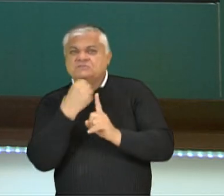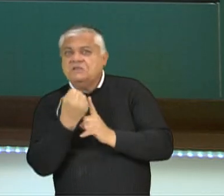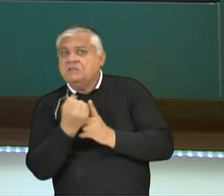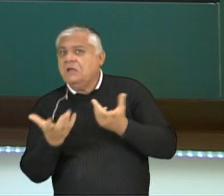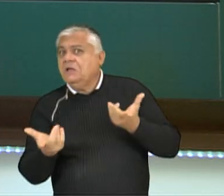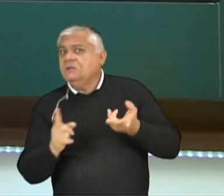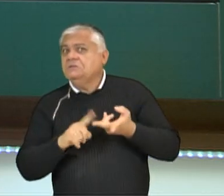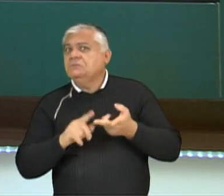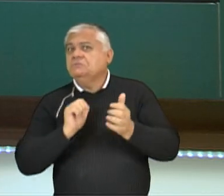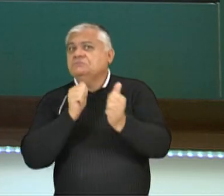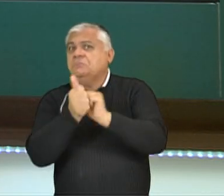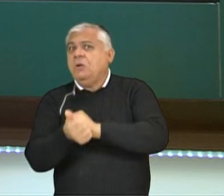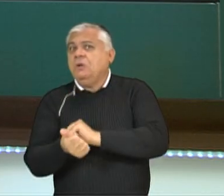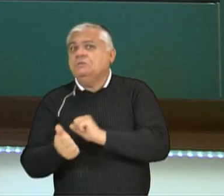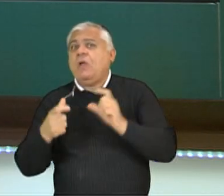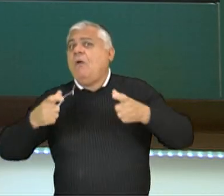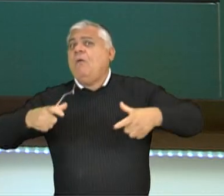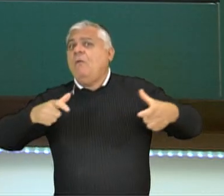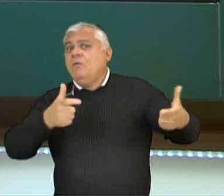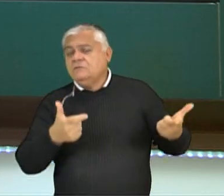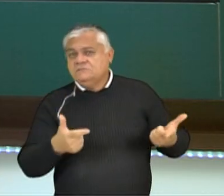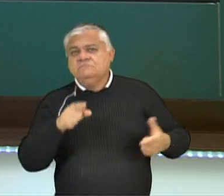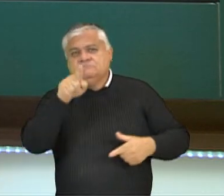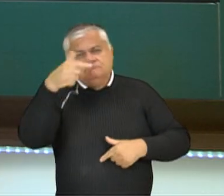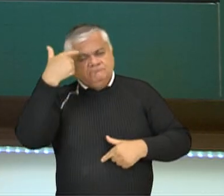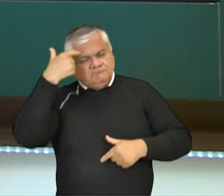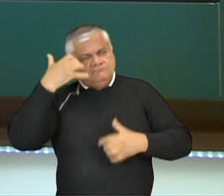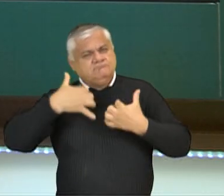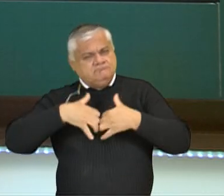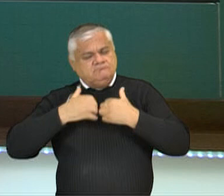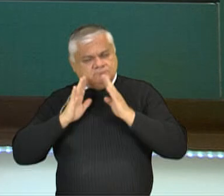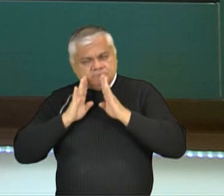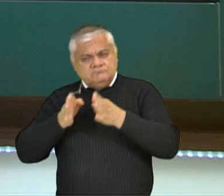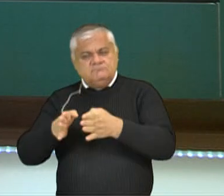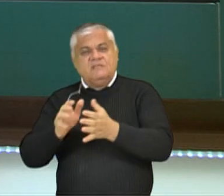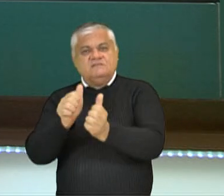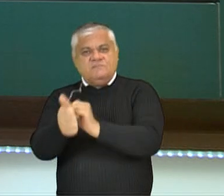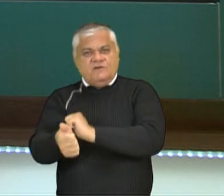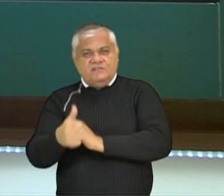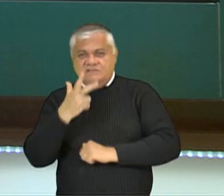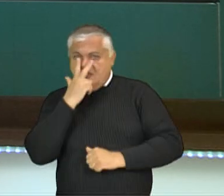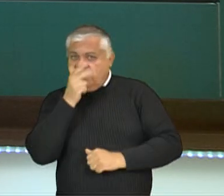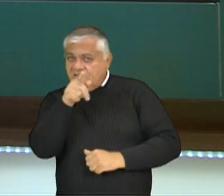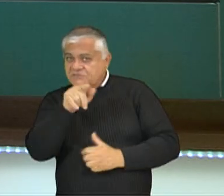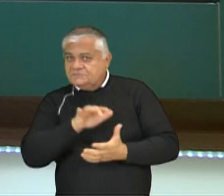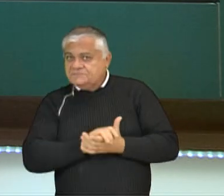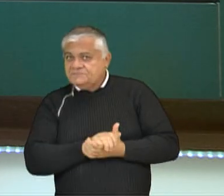sociedade? No esporte? Vamos pensar dentro do esporte. O que, que vocês acham?